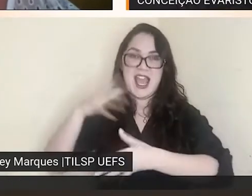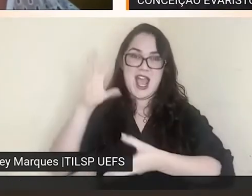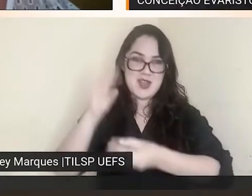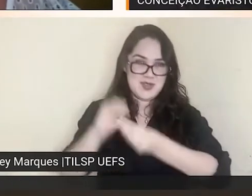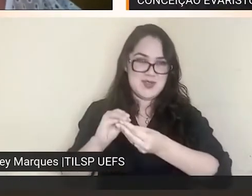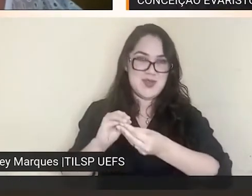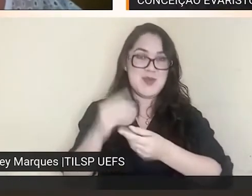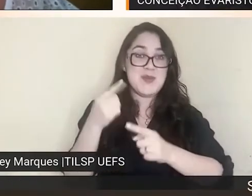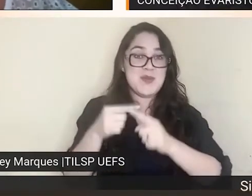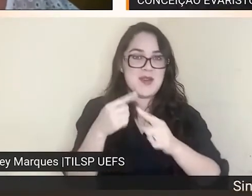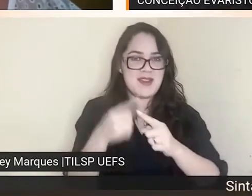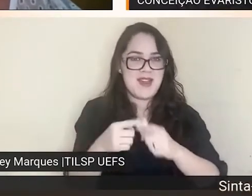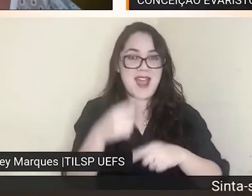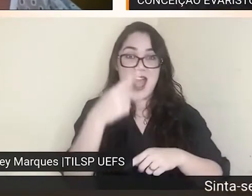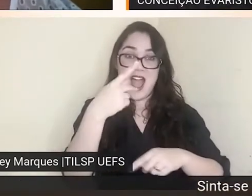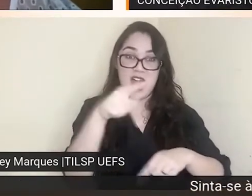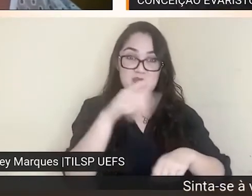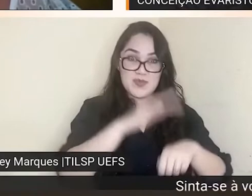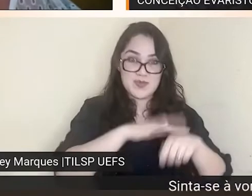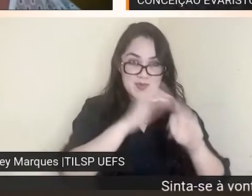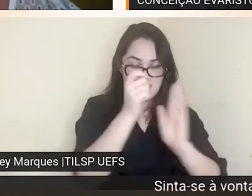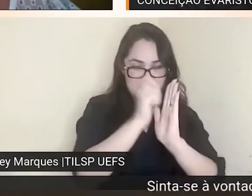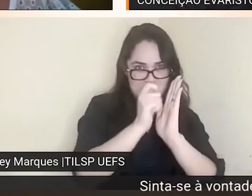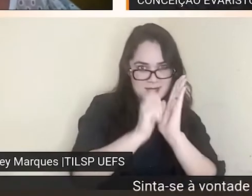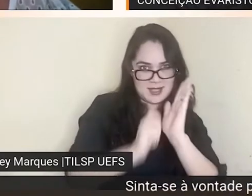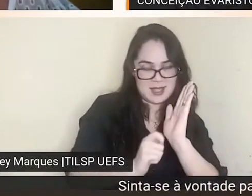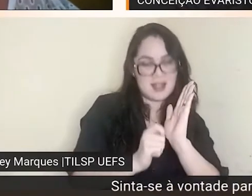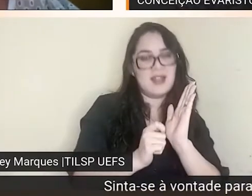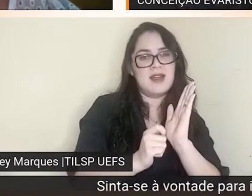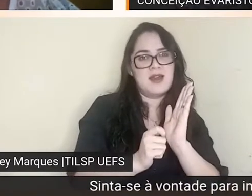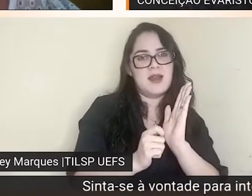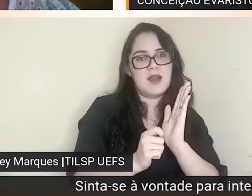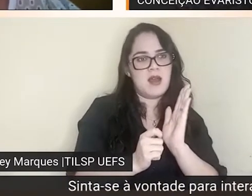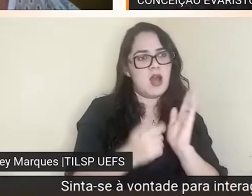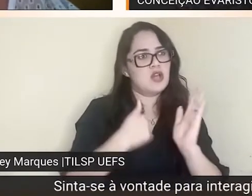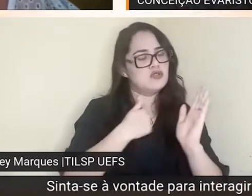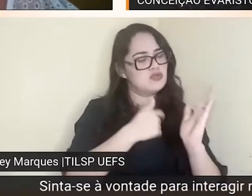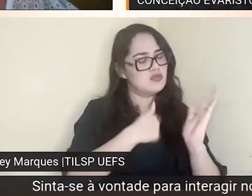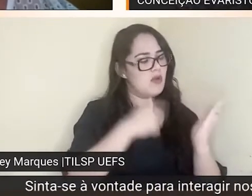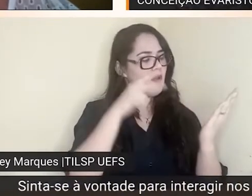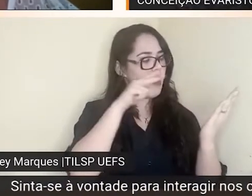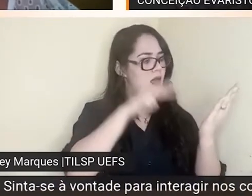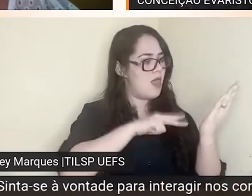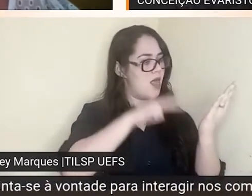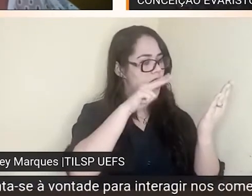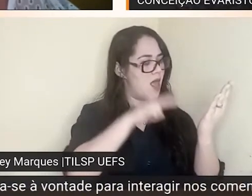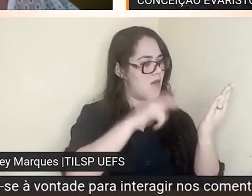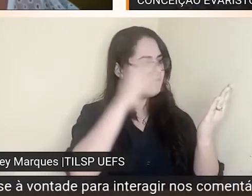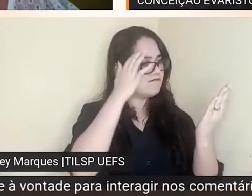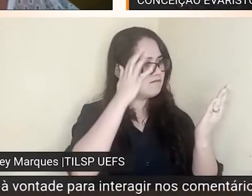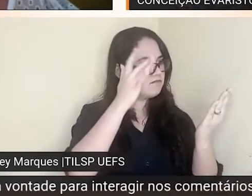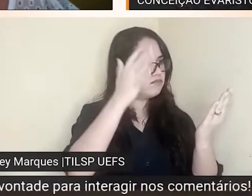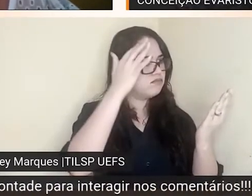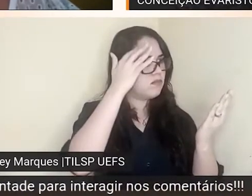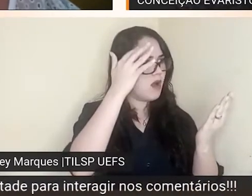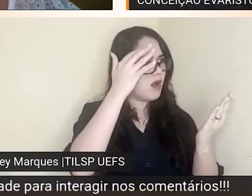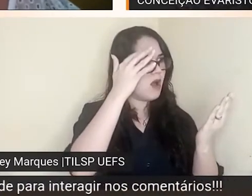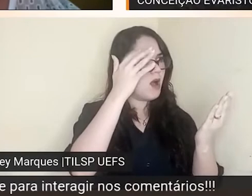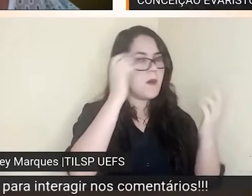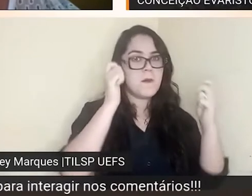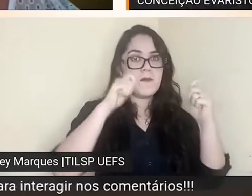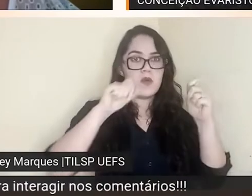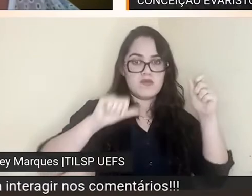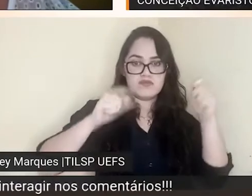escrita que realmente tem tirado a gente de um lugar comum, né? De um lugar confortável, que brota a gente